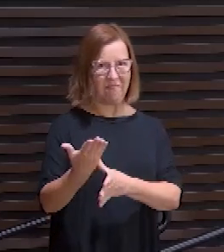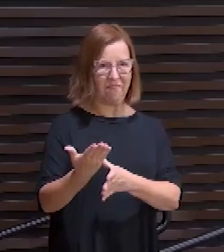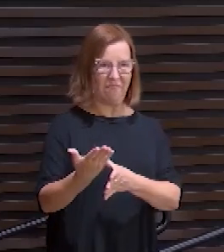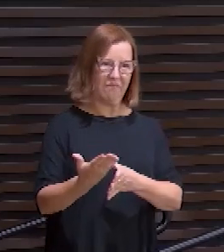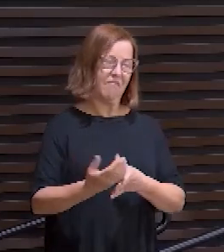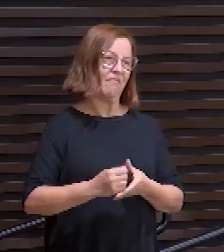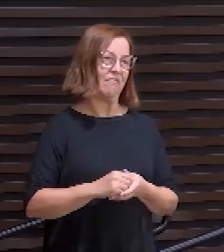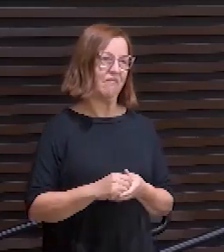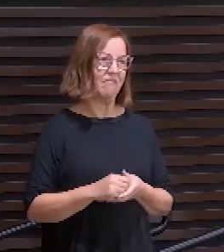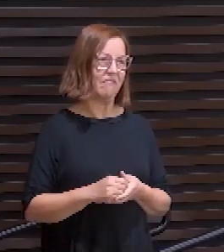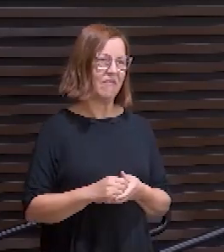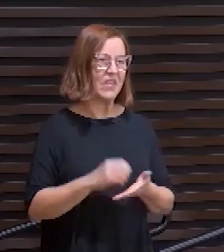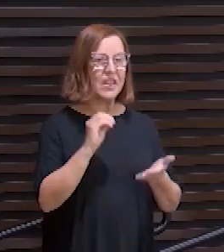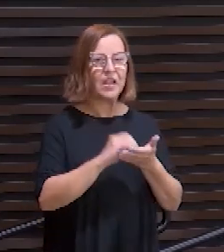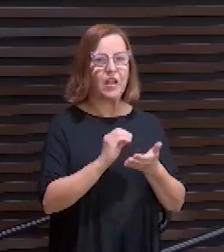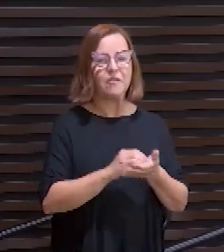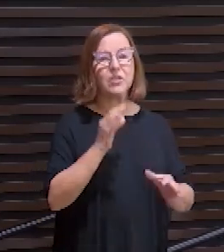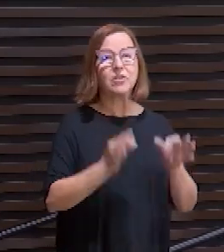E a injustiça?